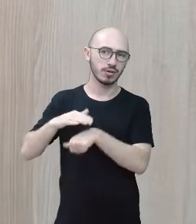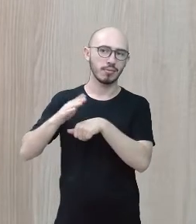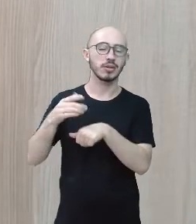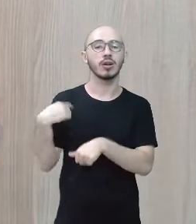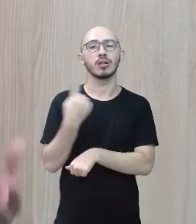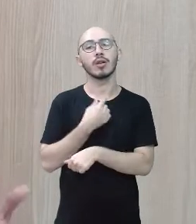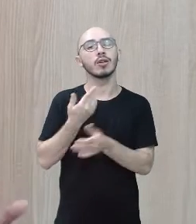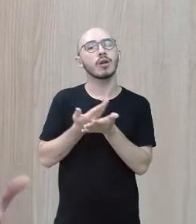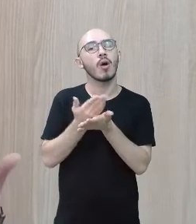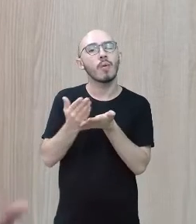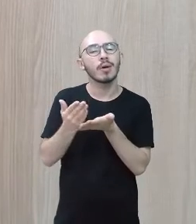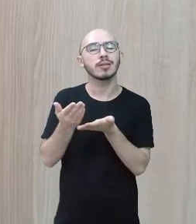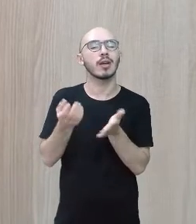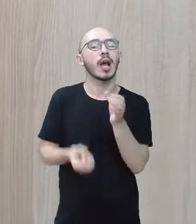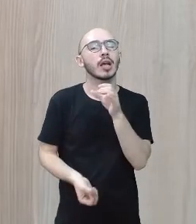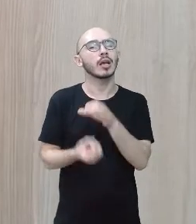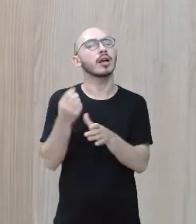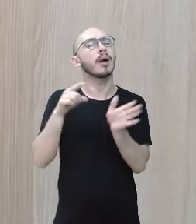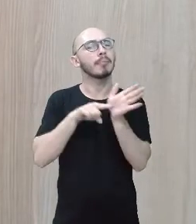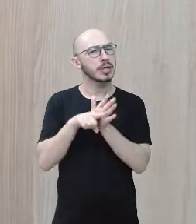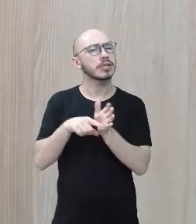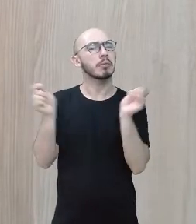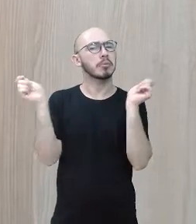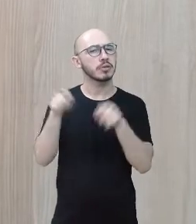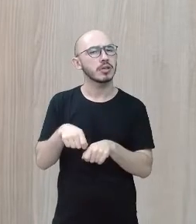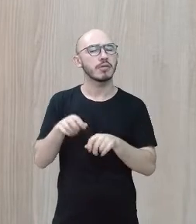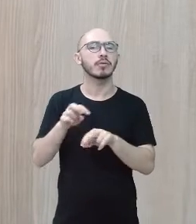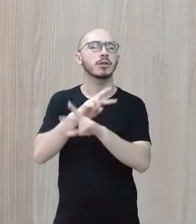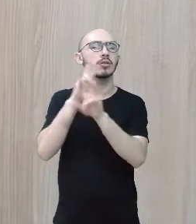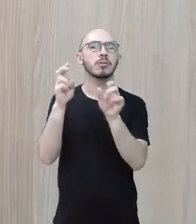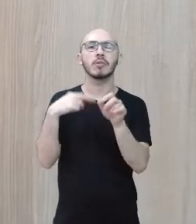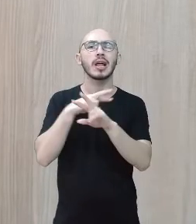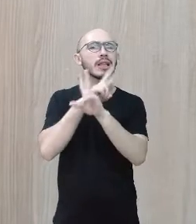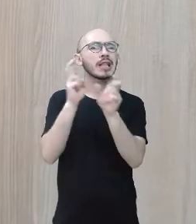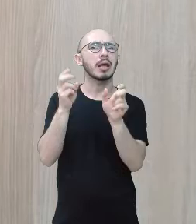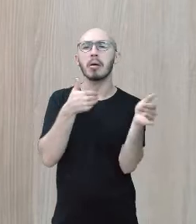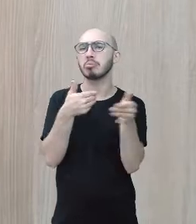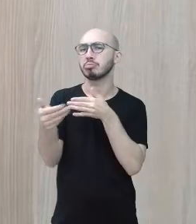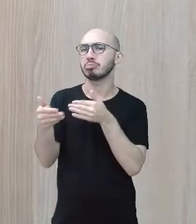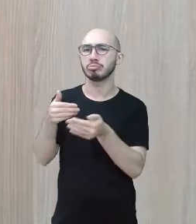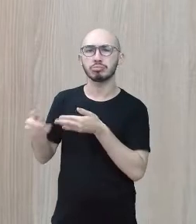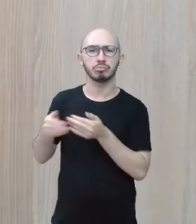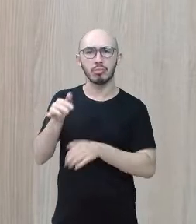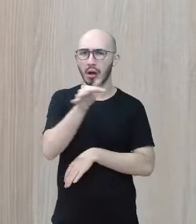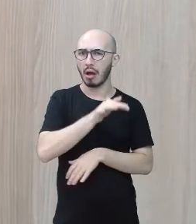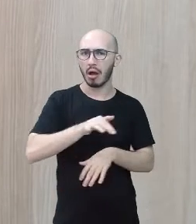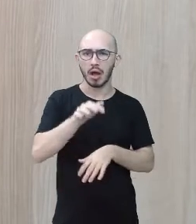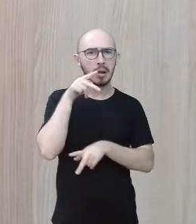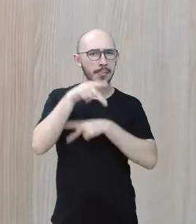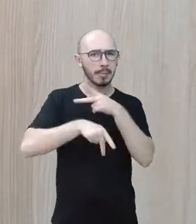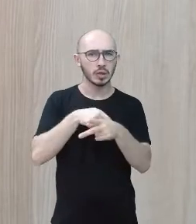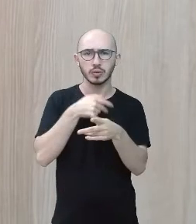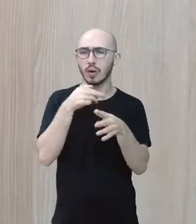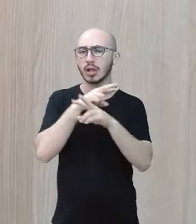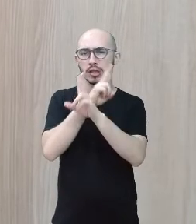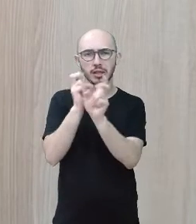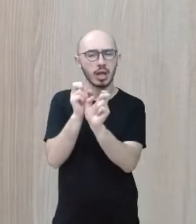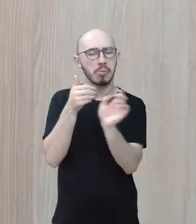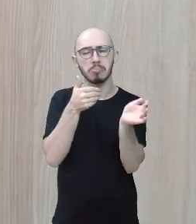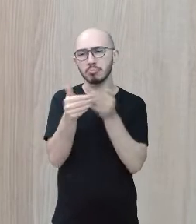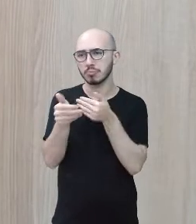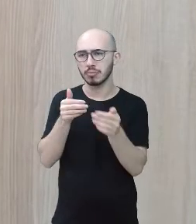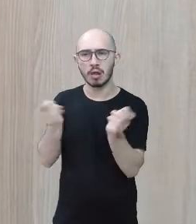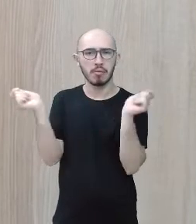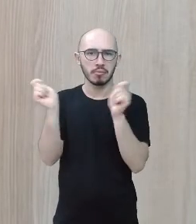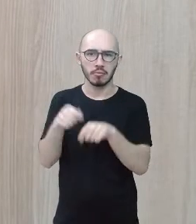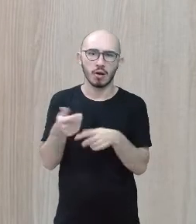criar pesquisas, certo? Em relação a qualquer segmento, em relação a qualquer público, tá bom? Você pode fazer aí